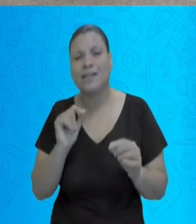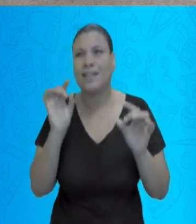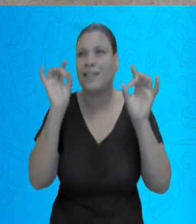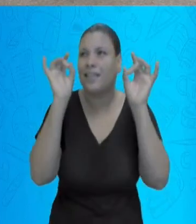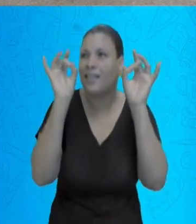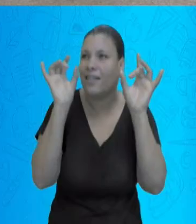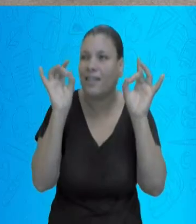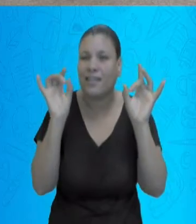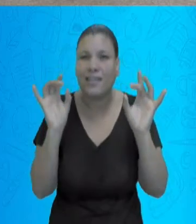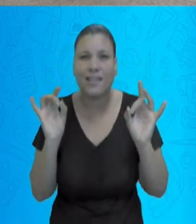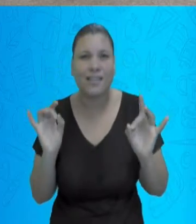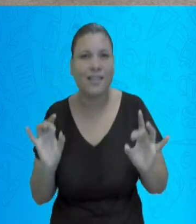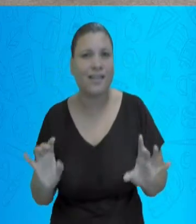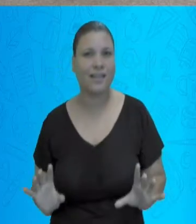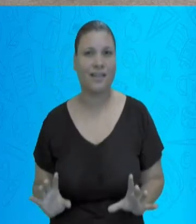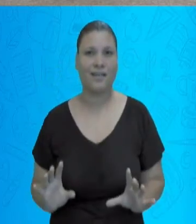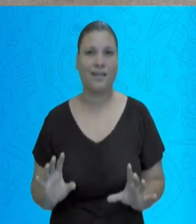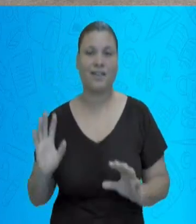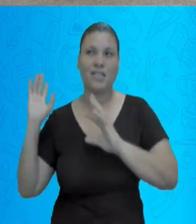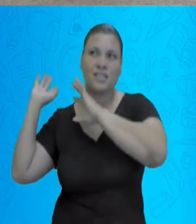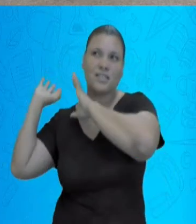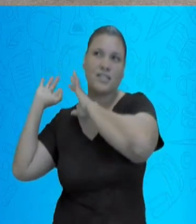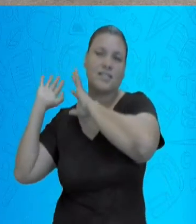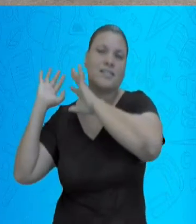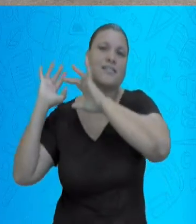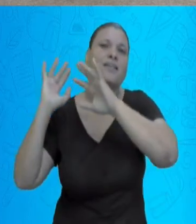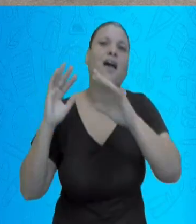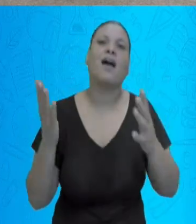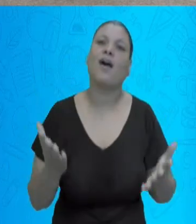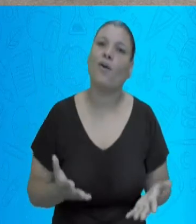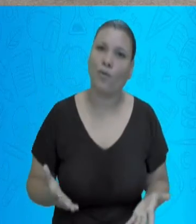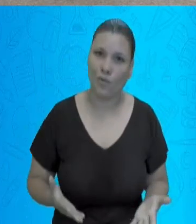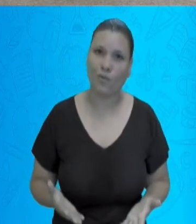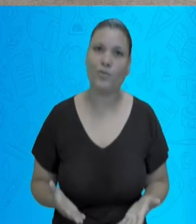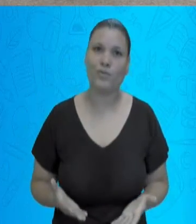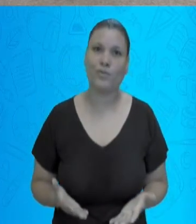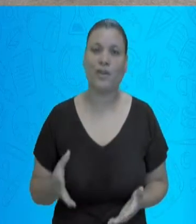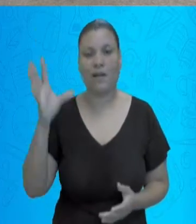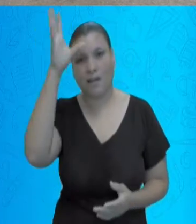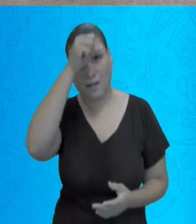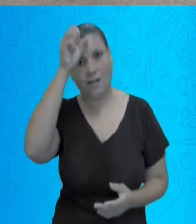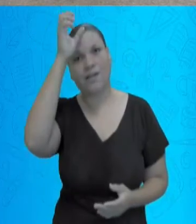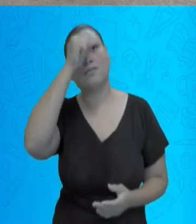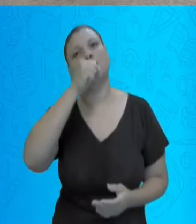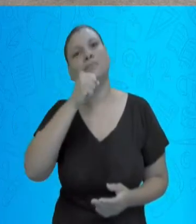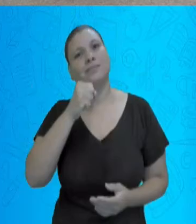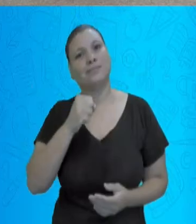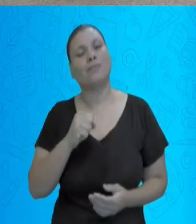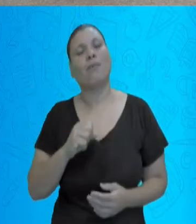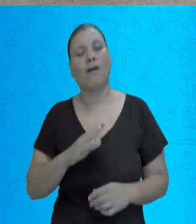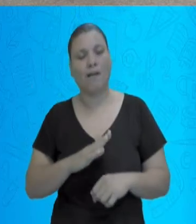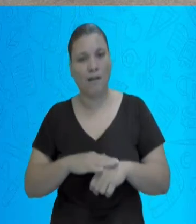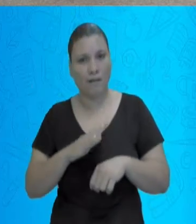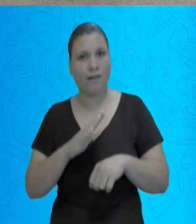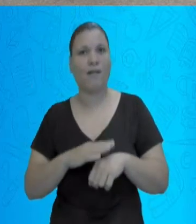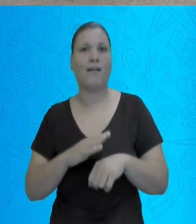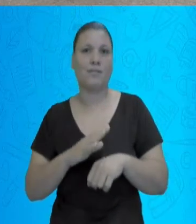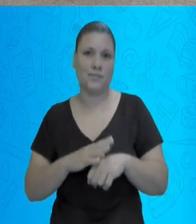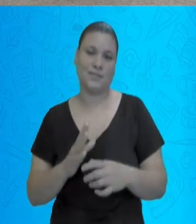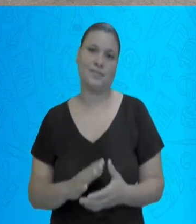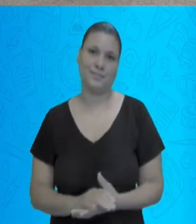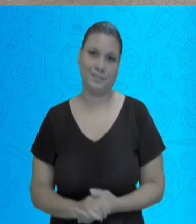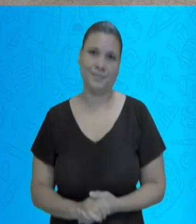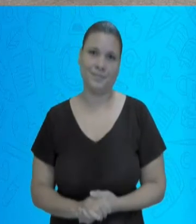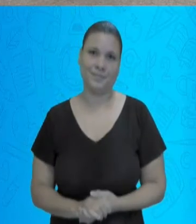peças antigas que foram usadas para fazer a cachaça e a gente consegue aprender um pouco mais sobre essa história. Claro